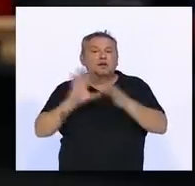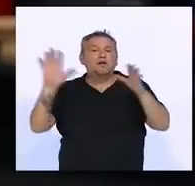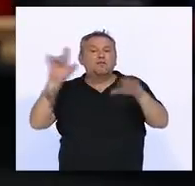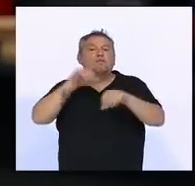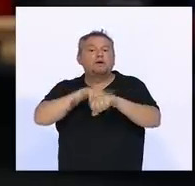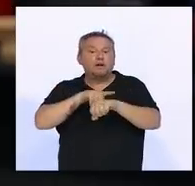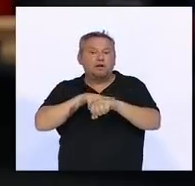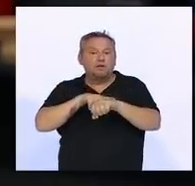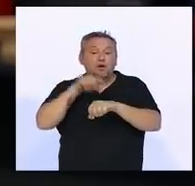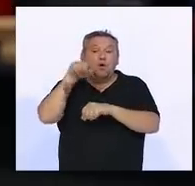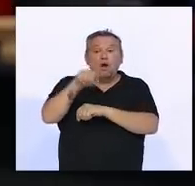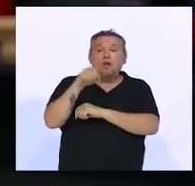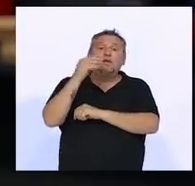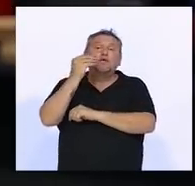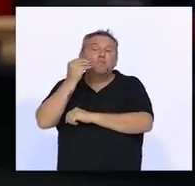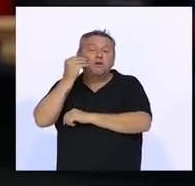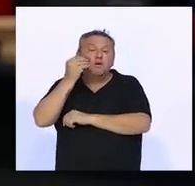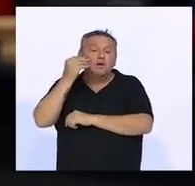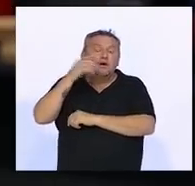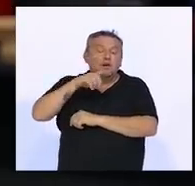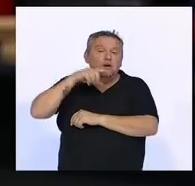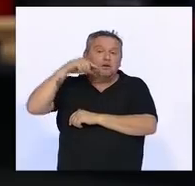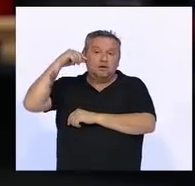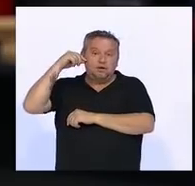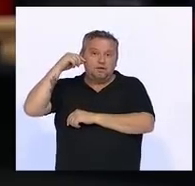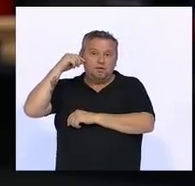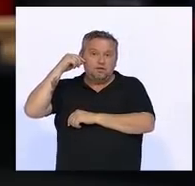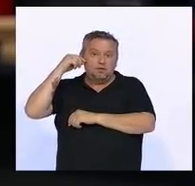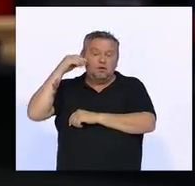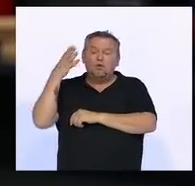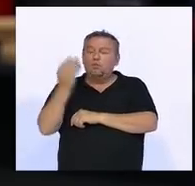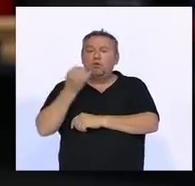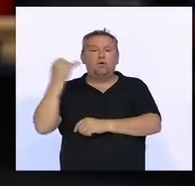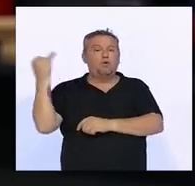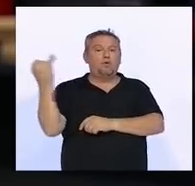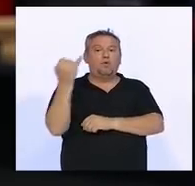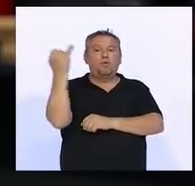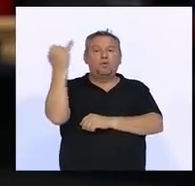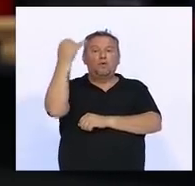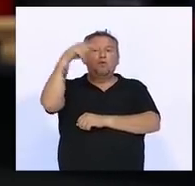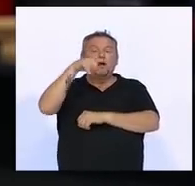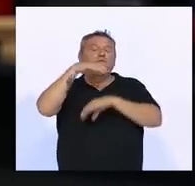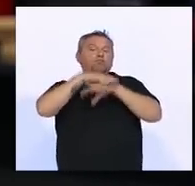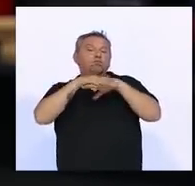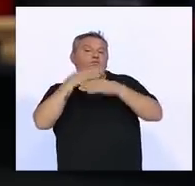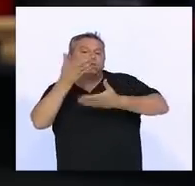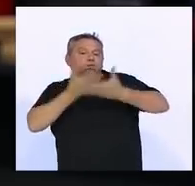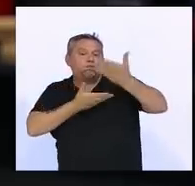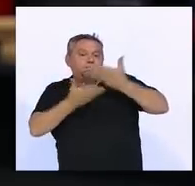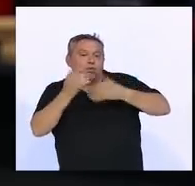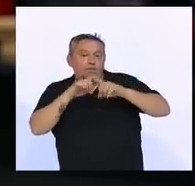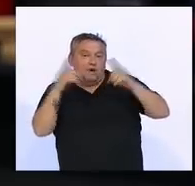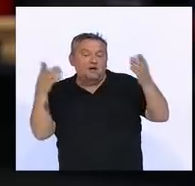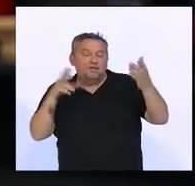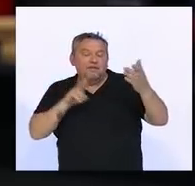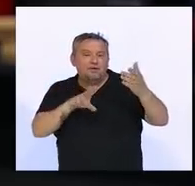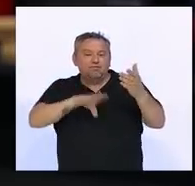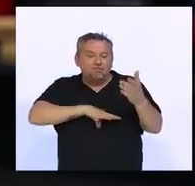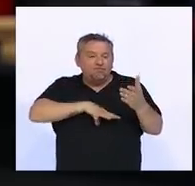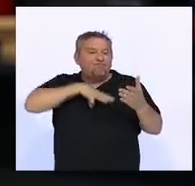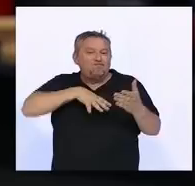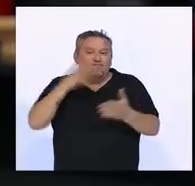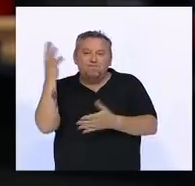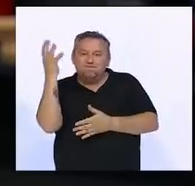essa experiência do Ciro Gomes vai ser muito importante para esse diálogo. Agora, ele vai ser valente e muito